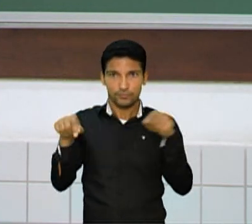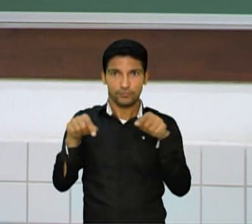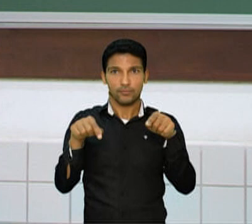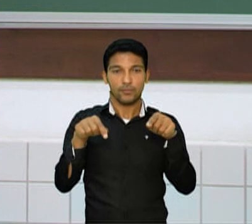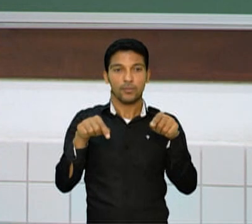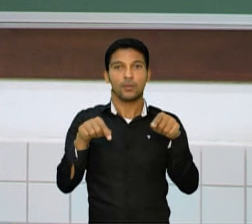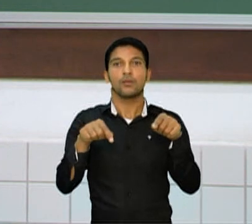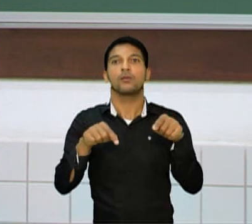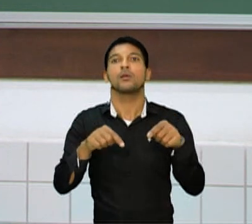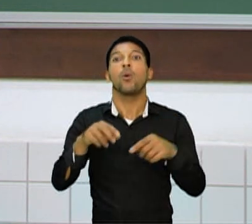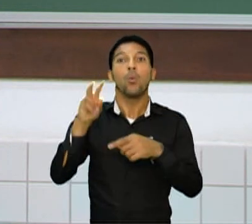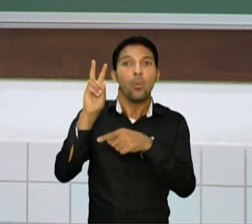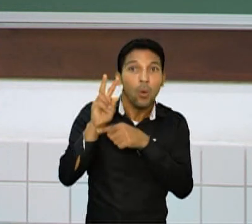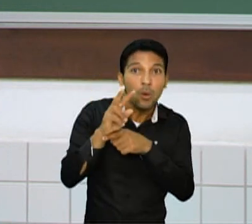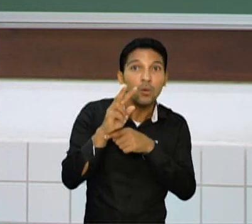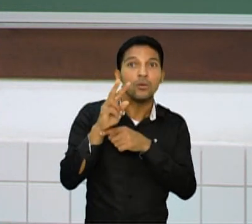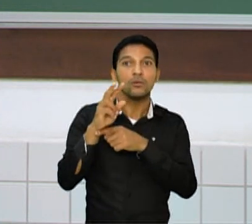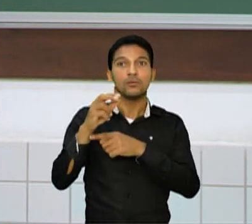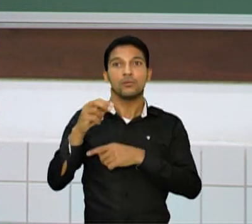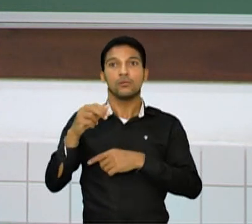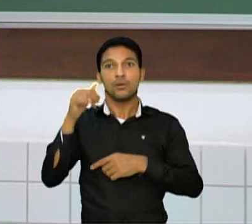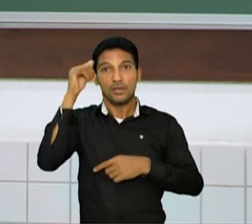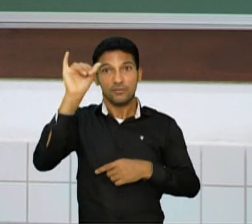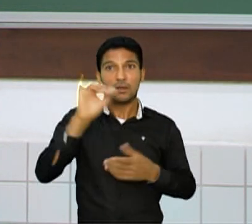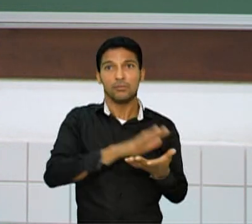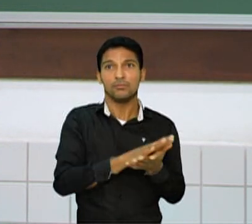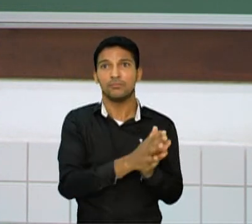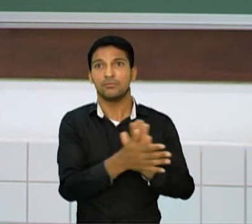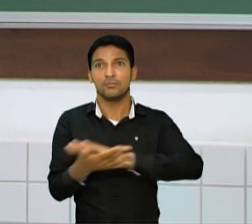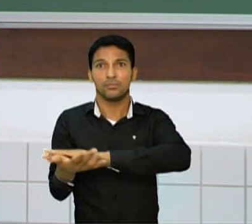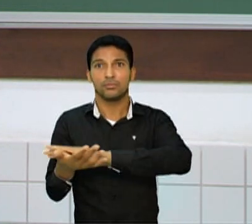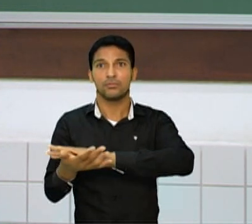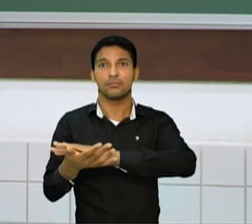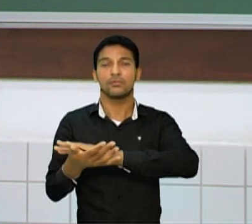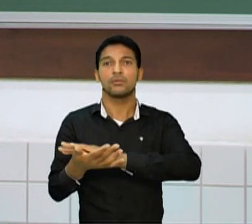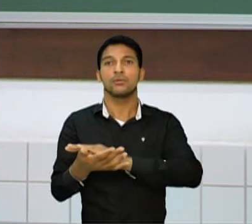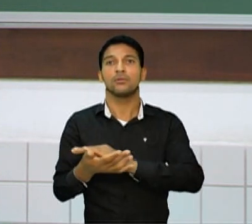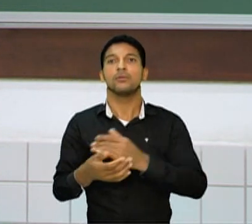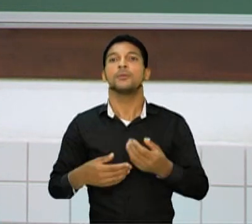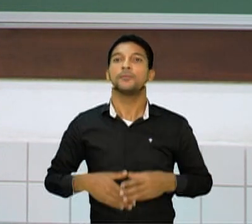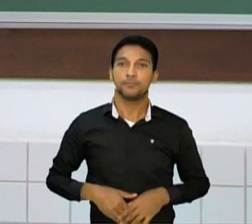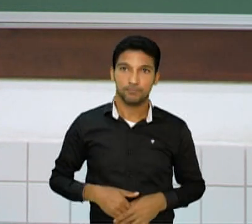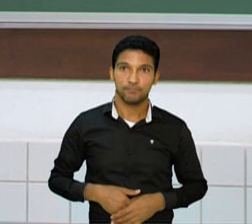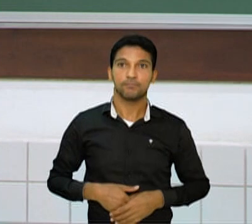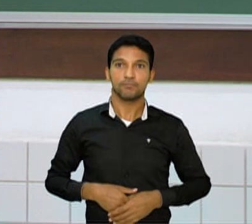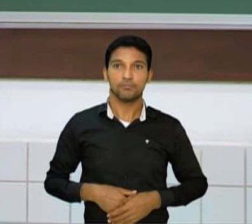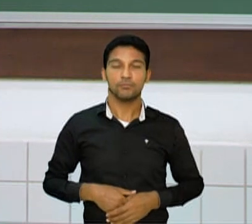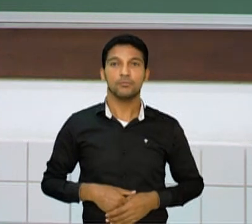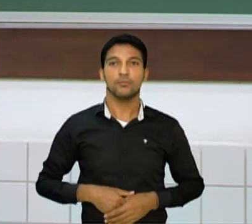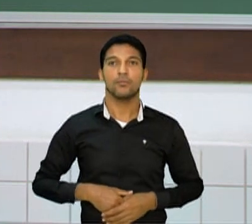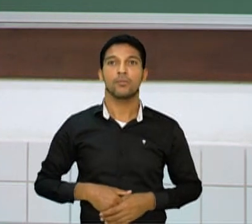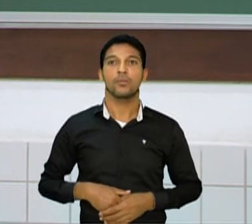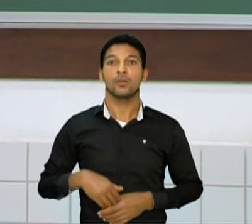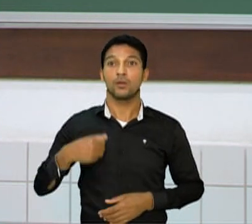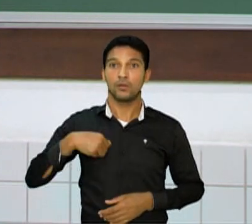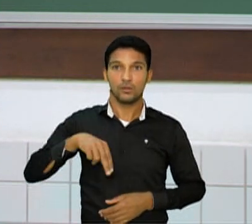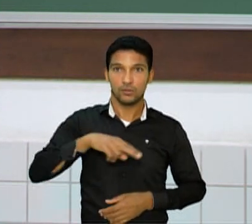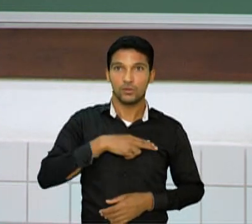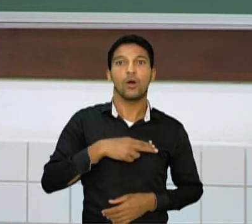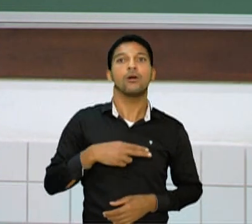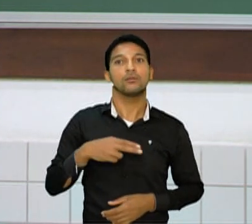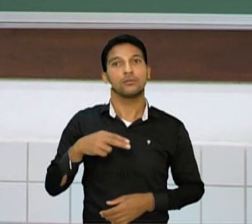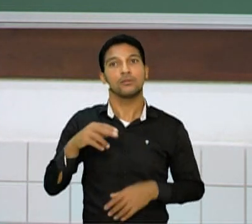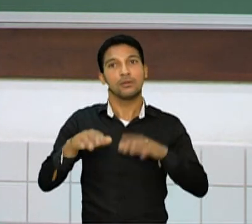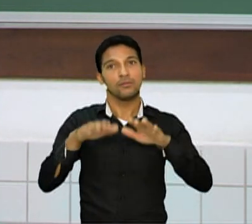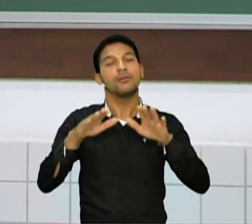situação em valores reais de consumo e preservação. Ou seja, literalmente, nós muitas vezes temos que admitir